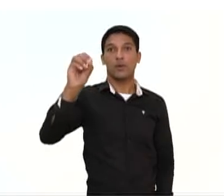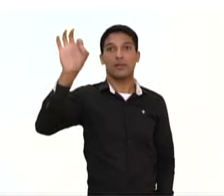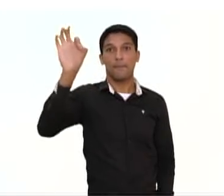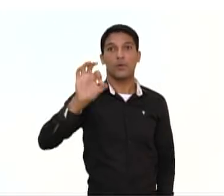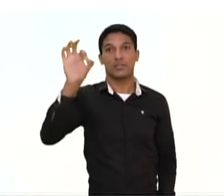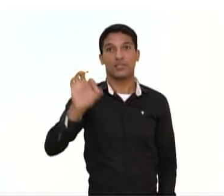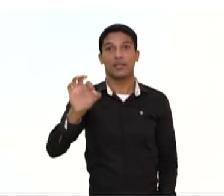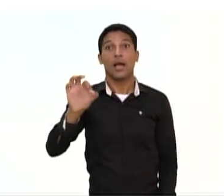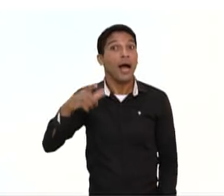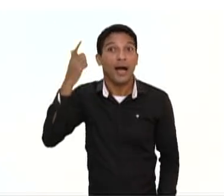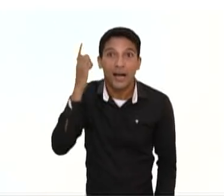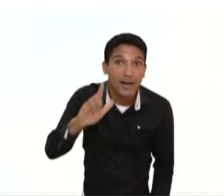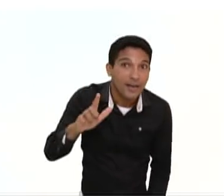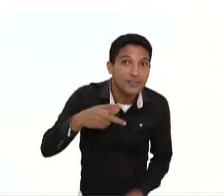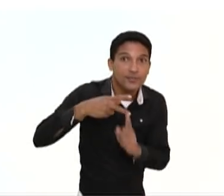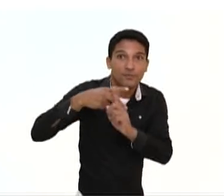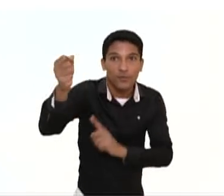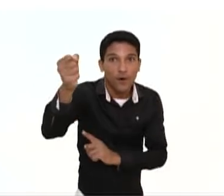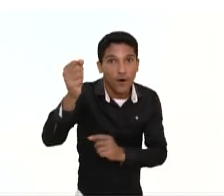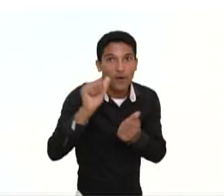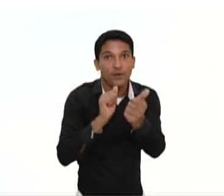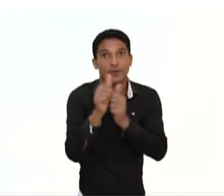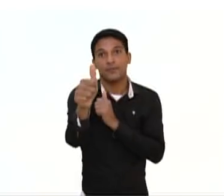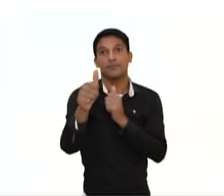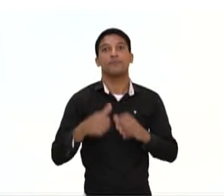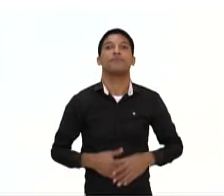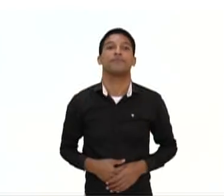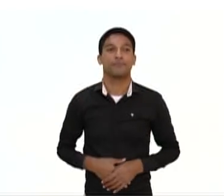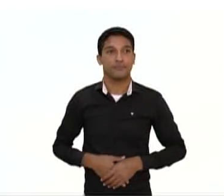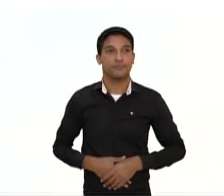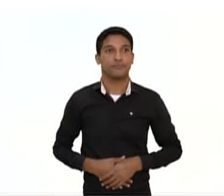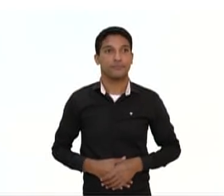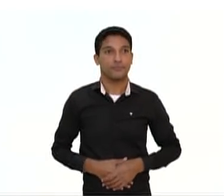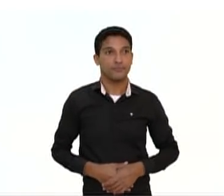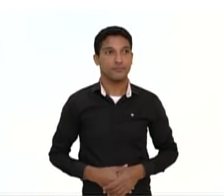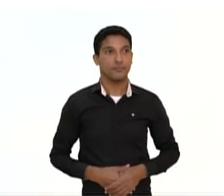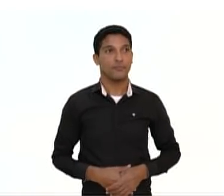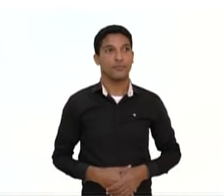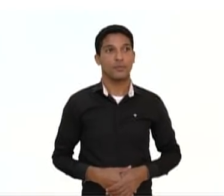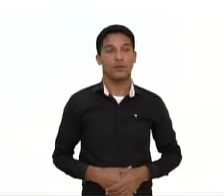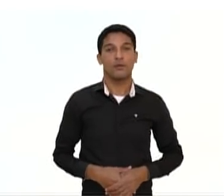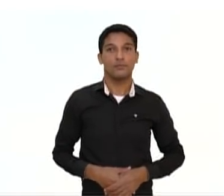de ele ganhar, já que nós temos 2 possibilidades para a resposta,